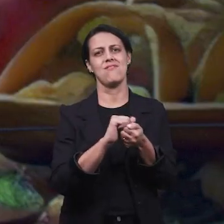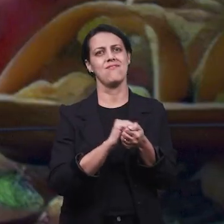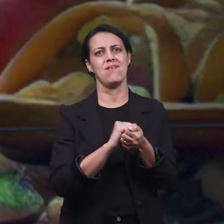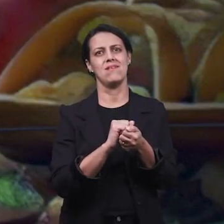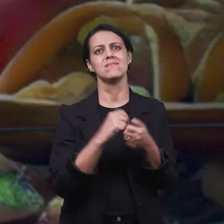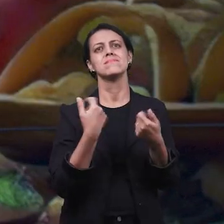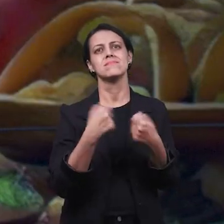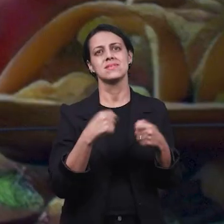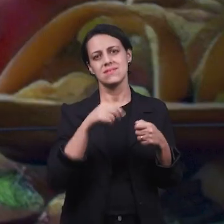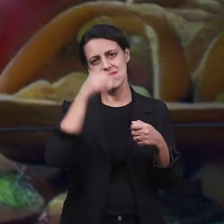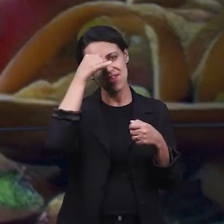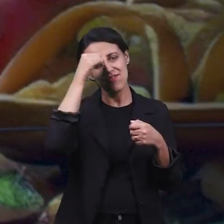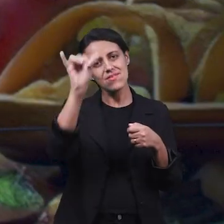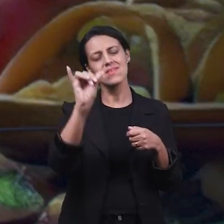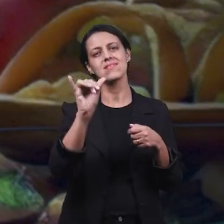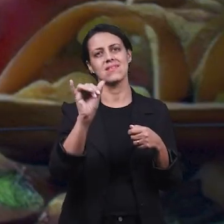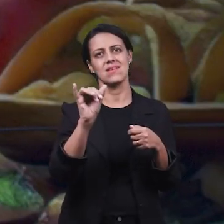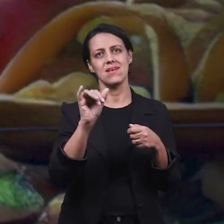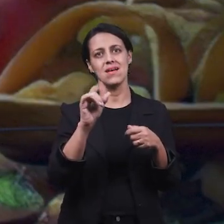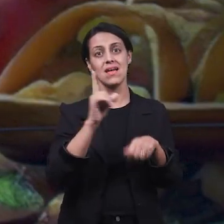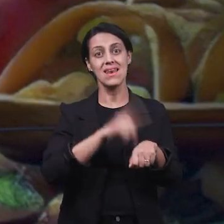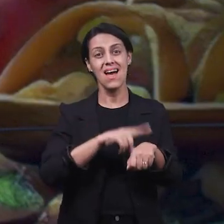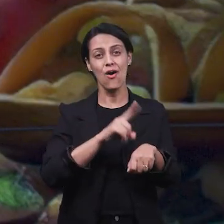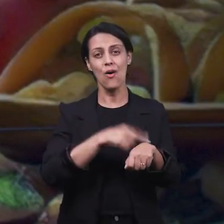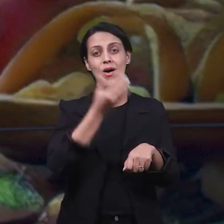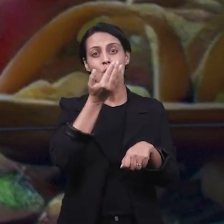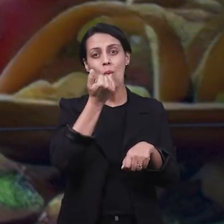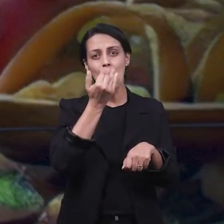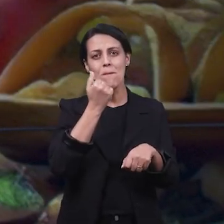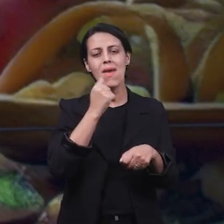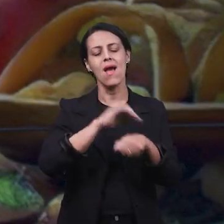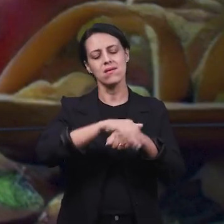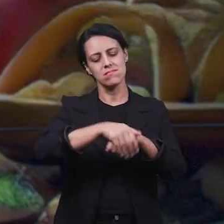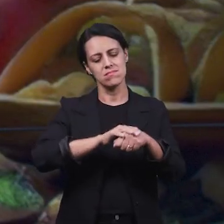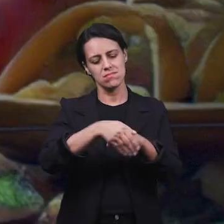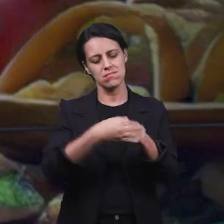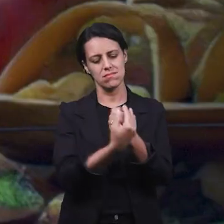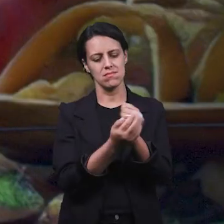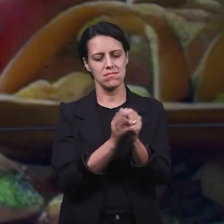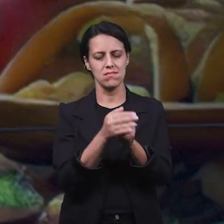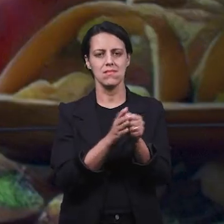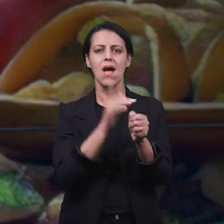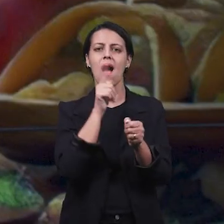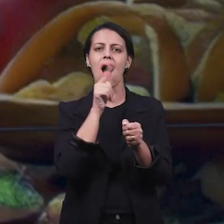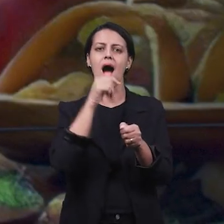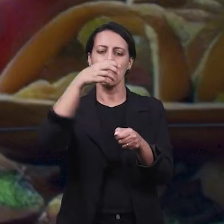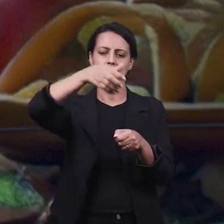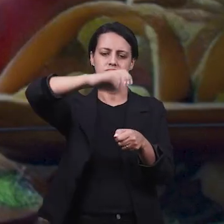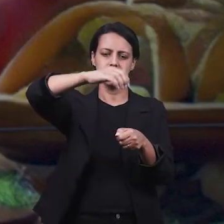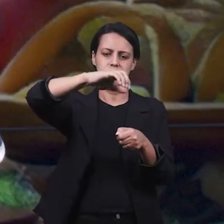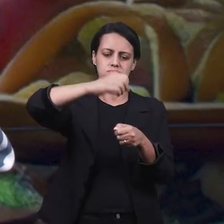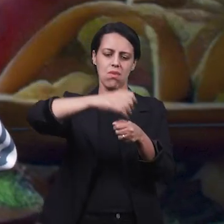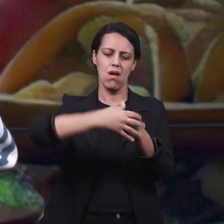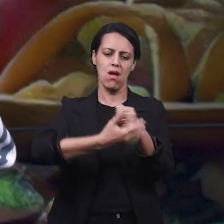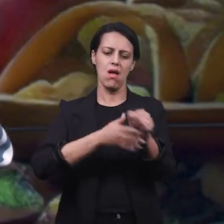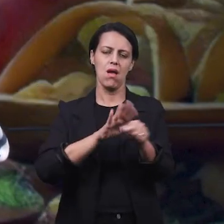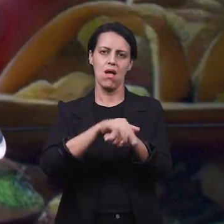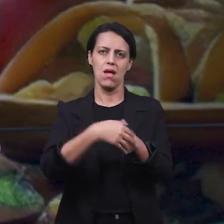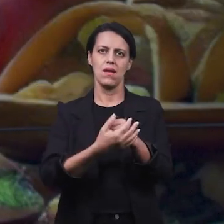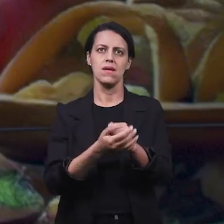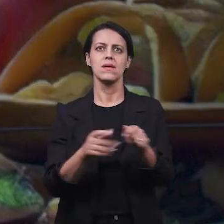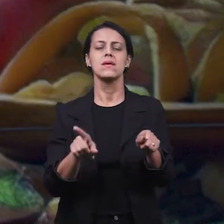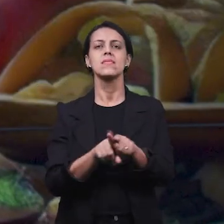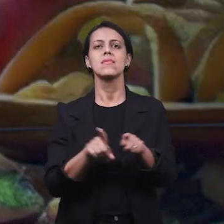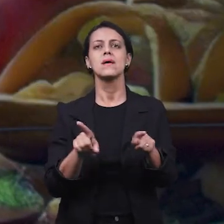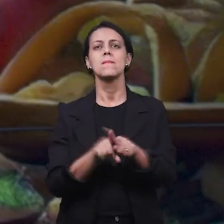abundância deve ser feita apenas mediante ao uso dessas frutas. Seque as